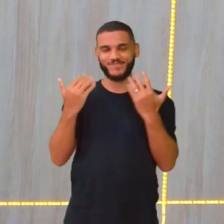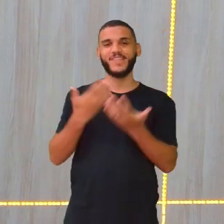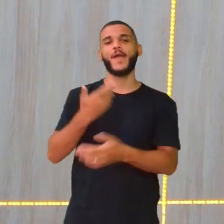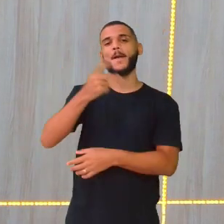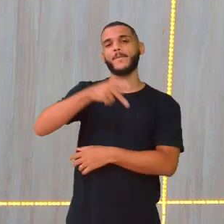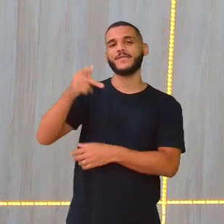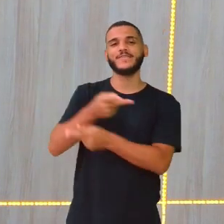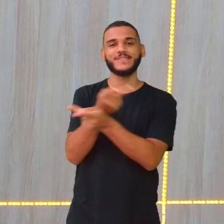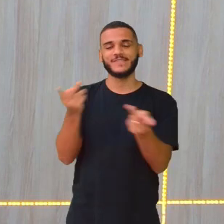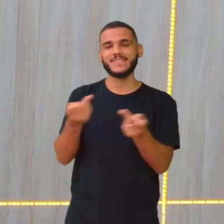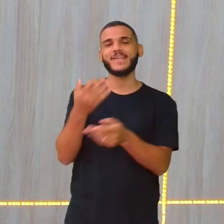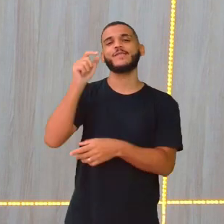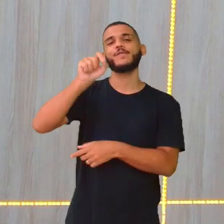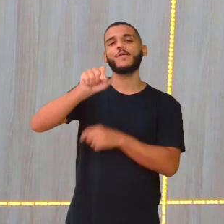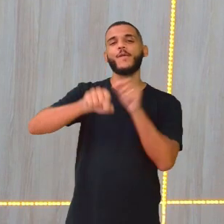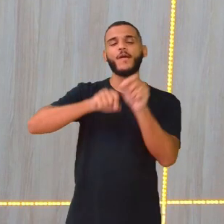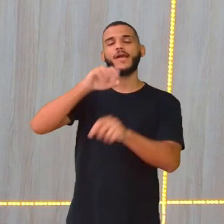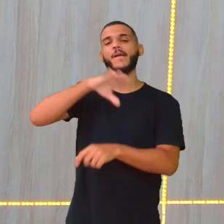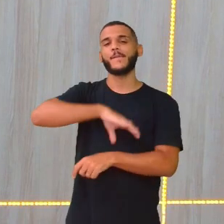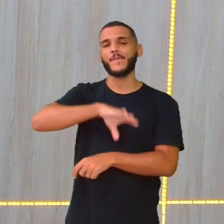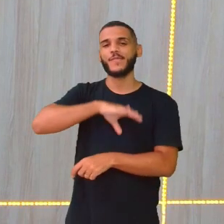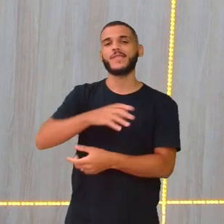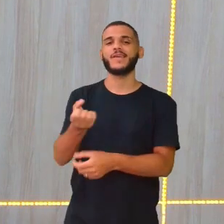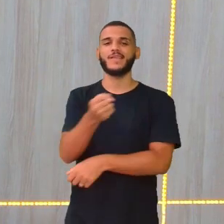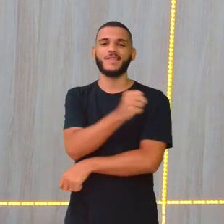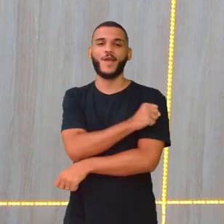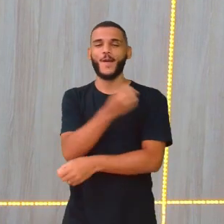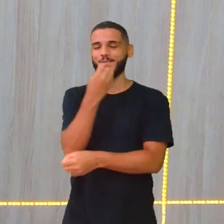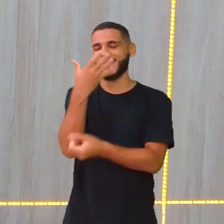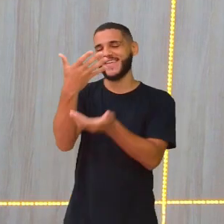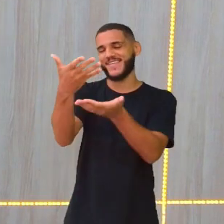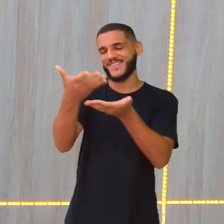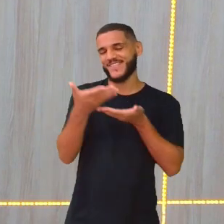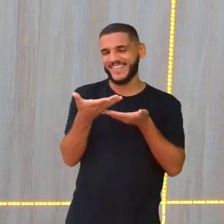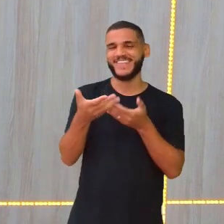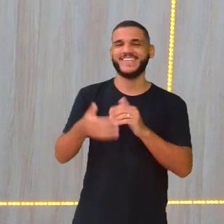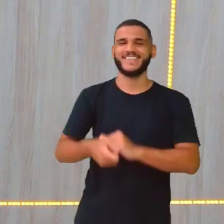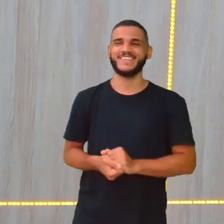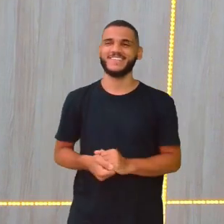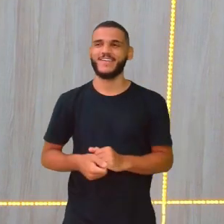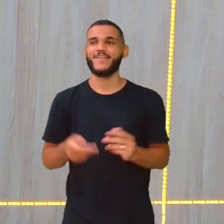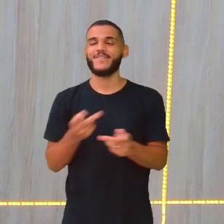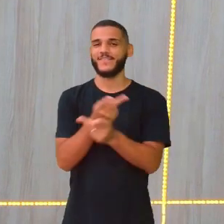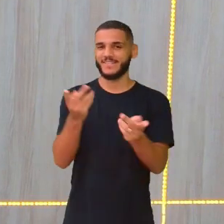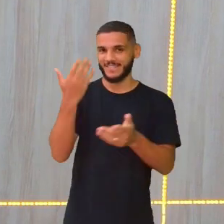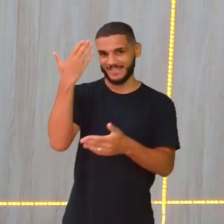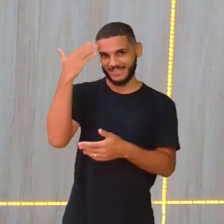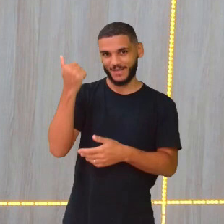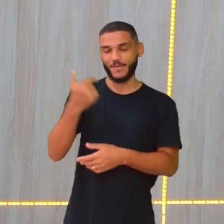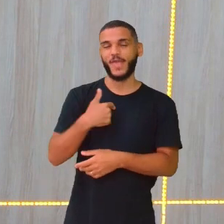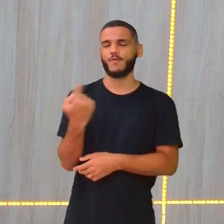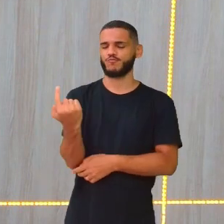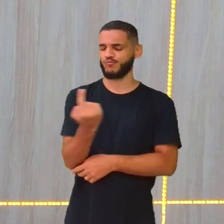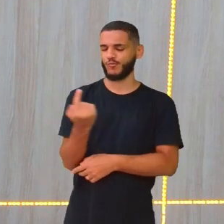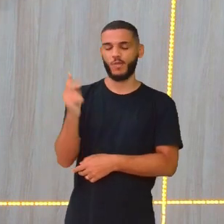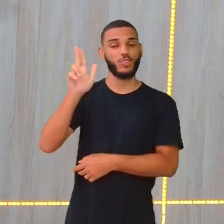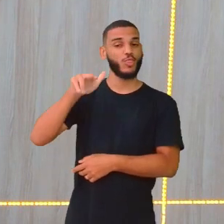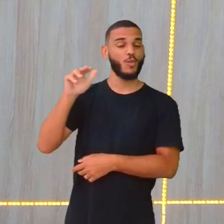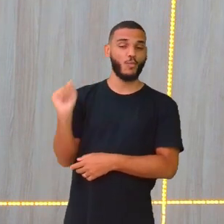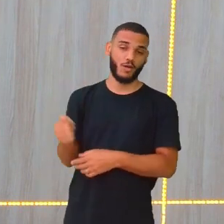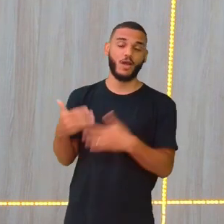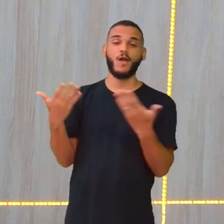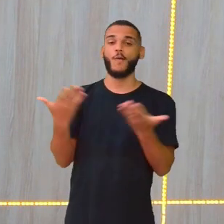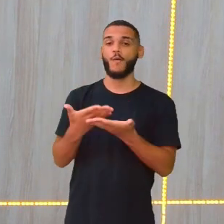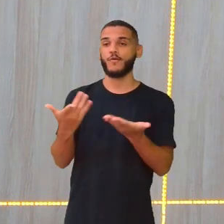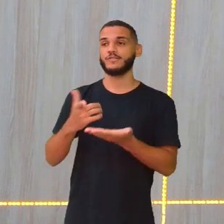de vocês de língua portuguesa do 8º ano. Bem-vinda, 8º ano! Como vocês sabem, eu nunca estou sozinha e hoje